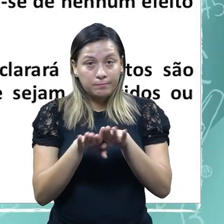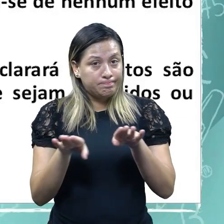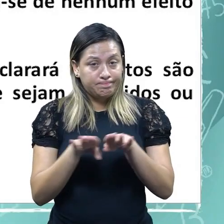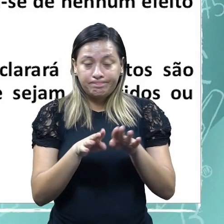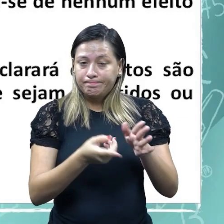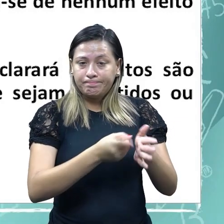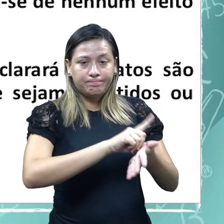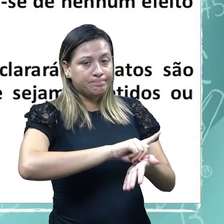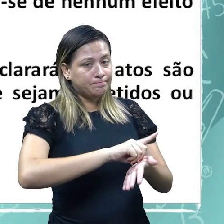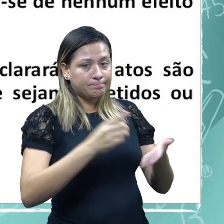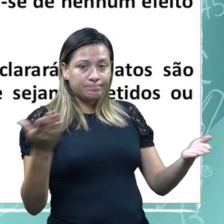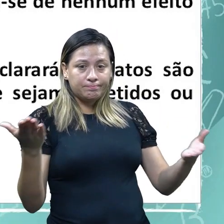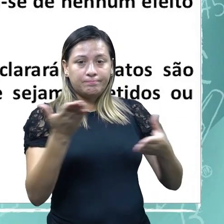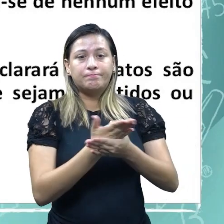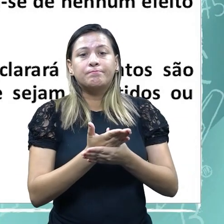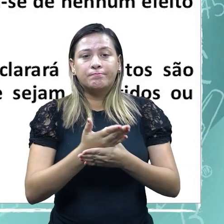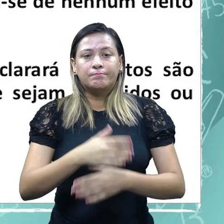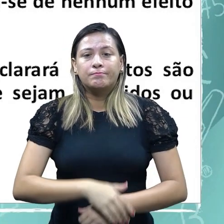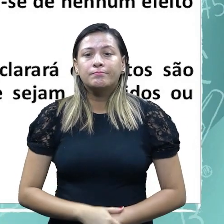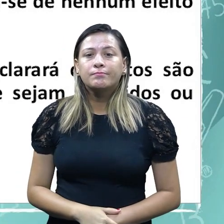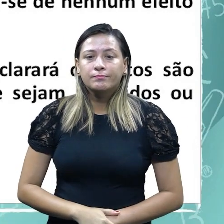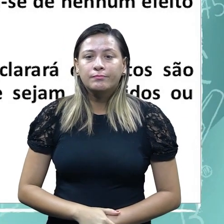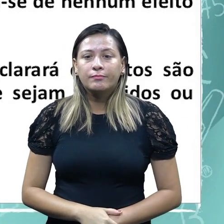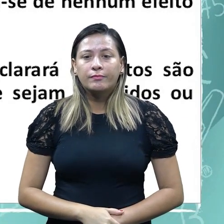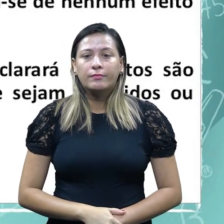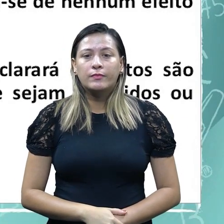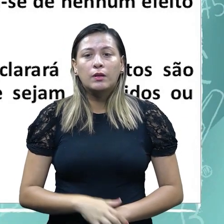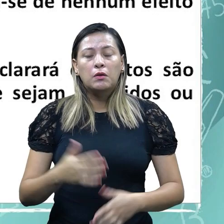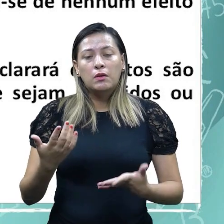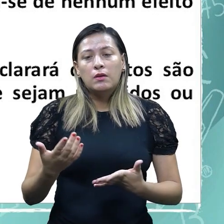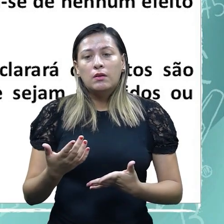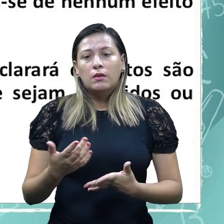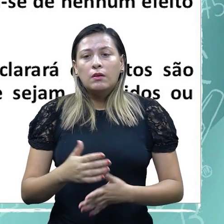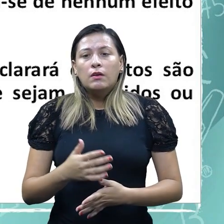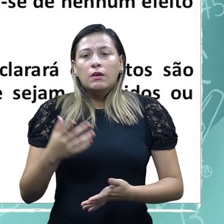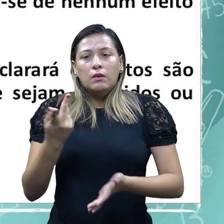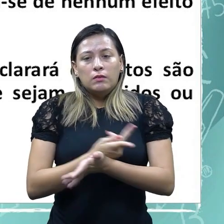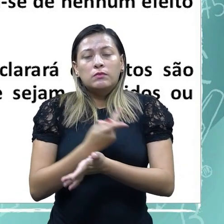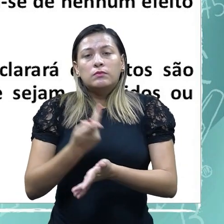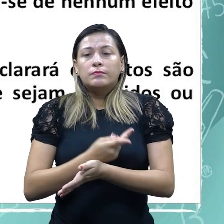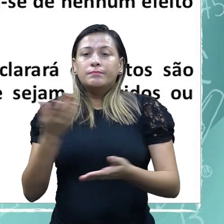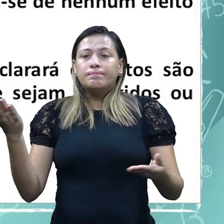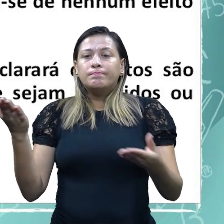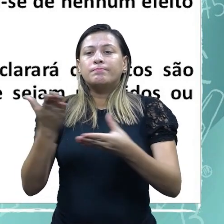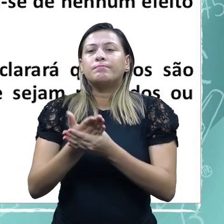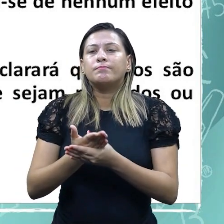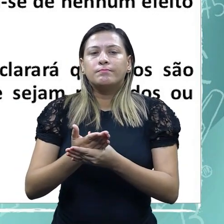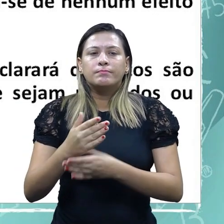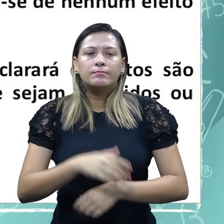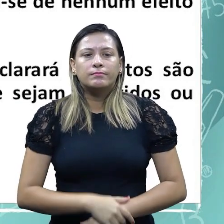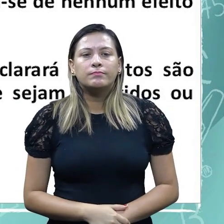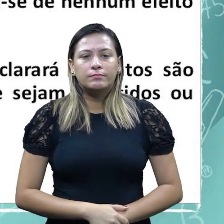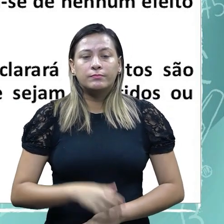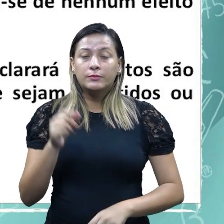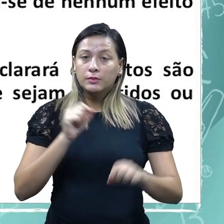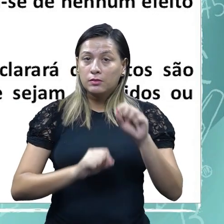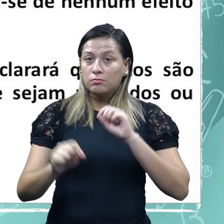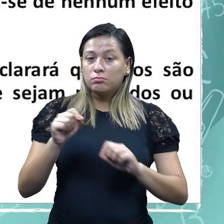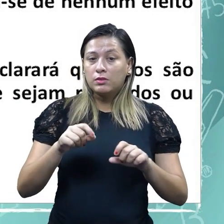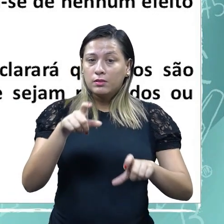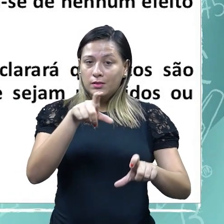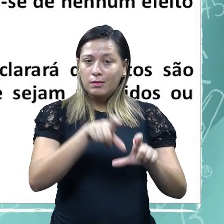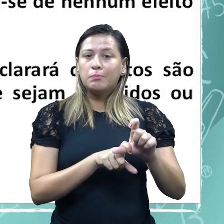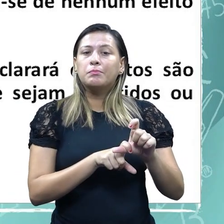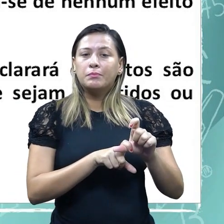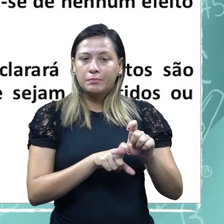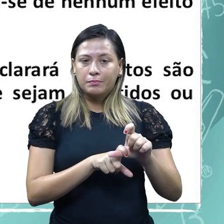processuais defeitos processuais, tá? E aí, a gente está falando, sobretudo, de forma que dependam